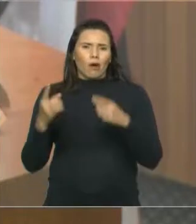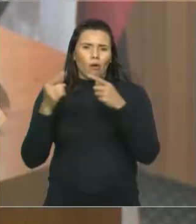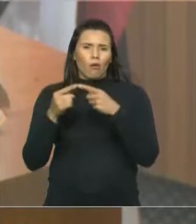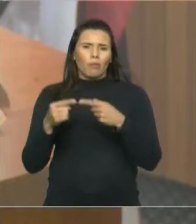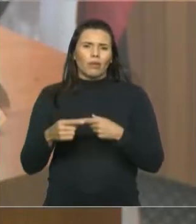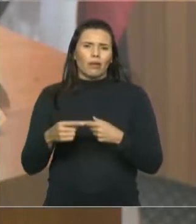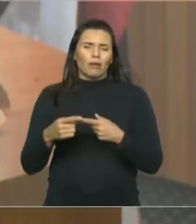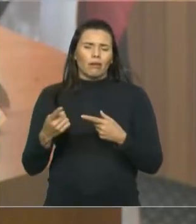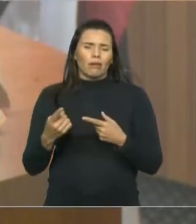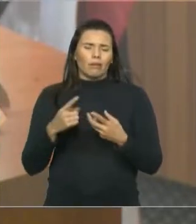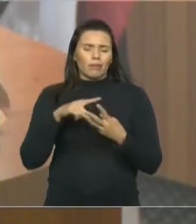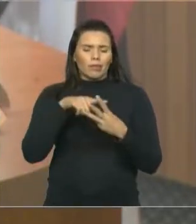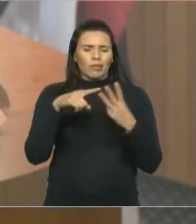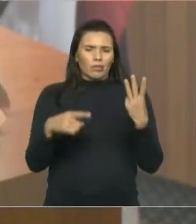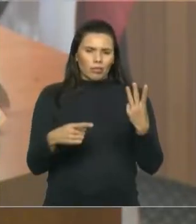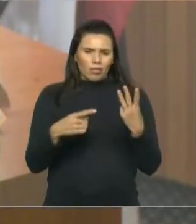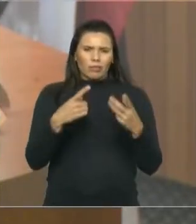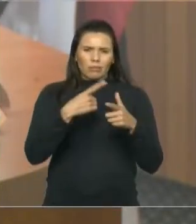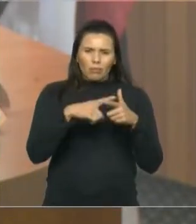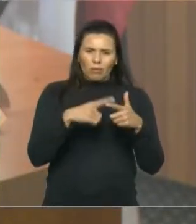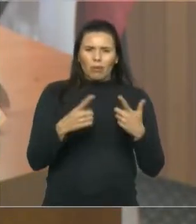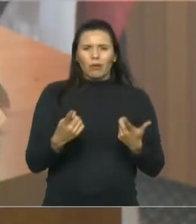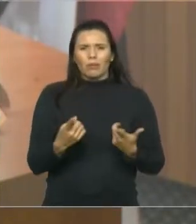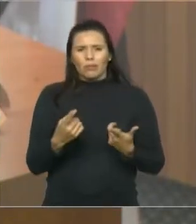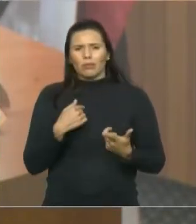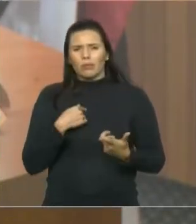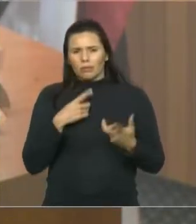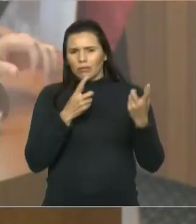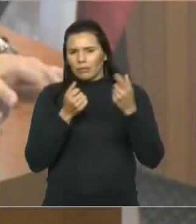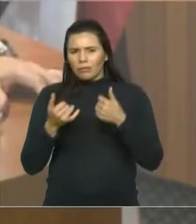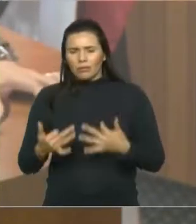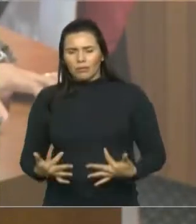foi construído sob outros moldes,